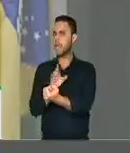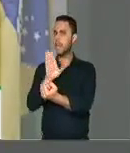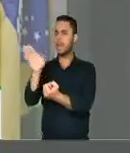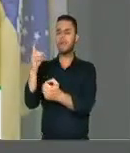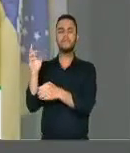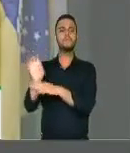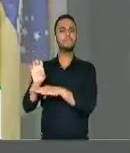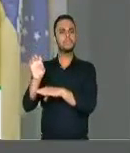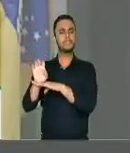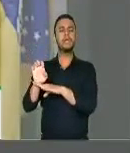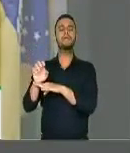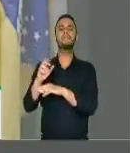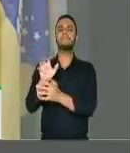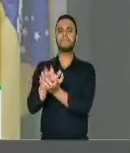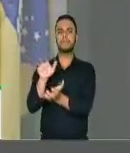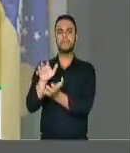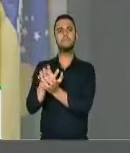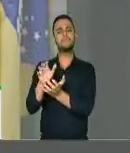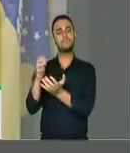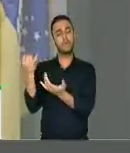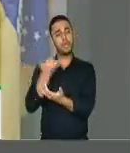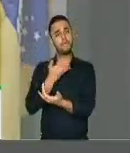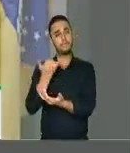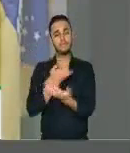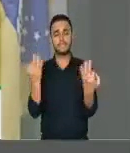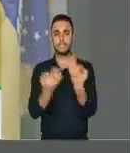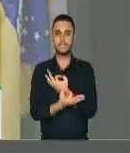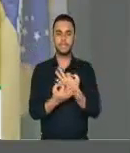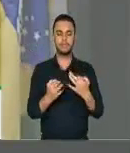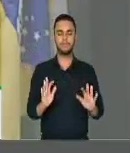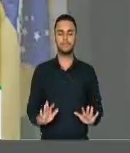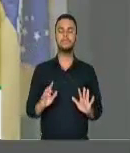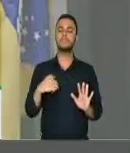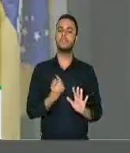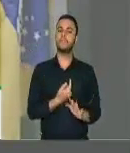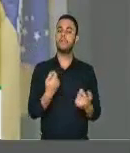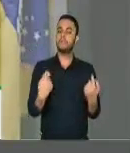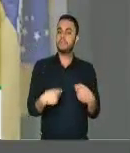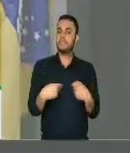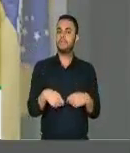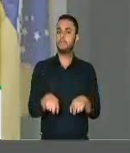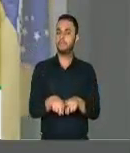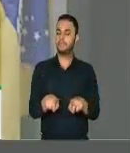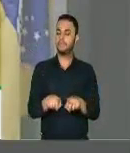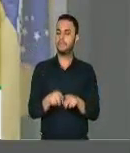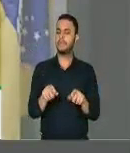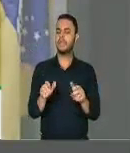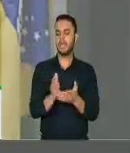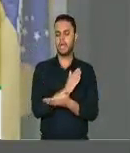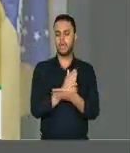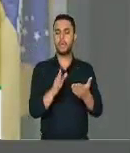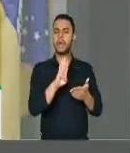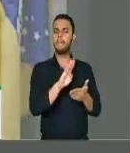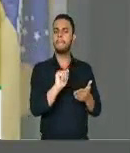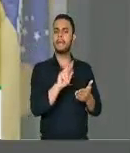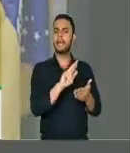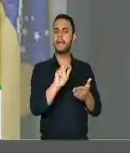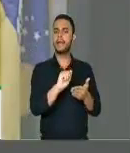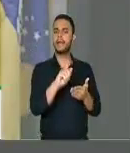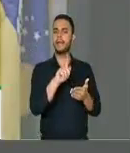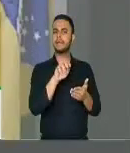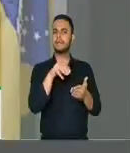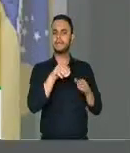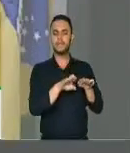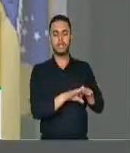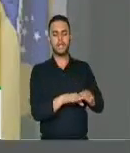prestar as informações devidas. Nós precisamos fazer ainda algumas barragens no estado de Pernambuco,